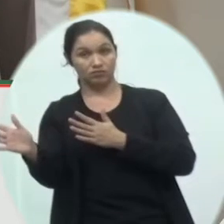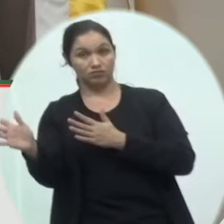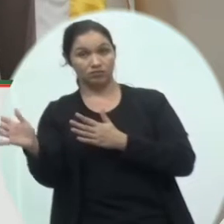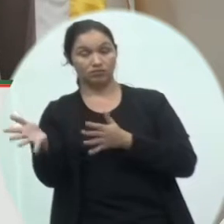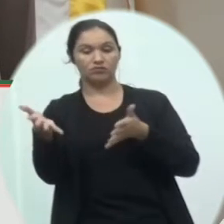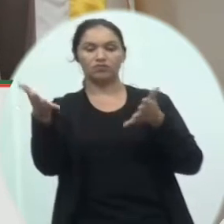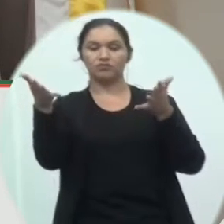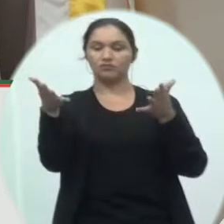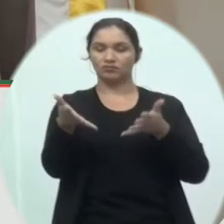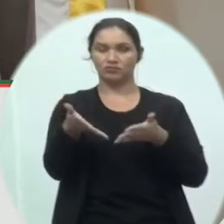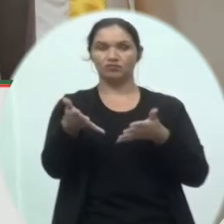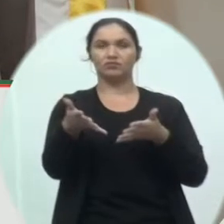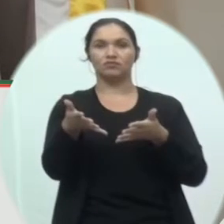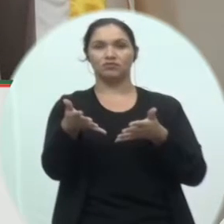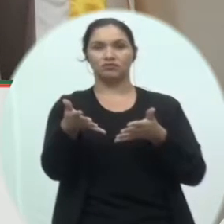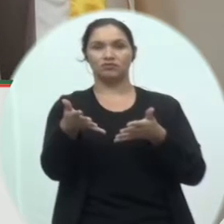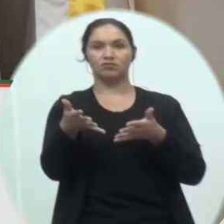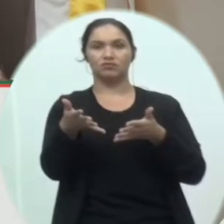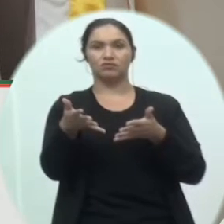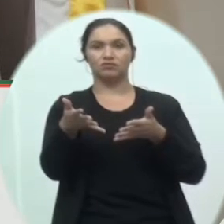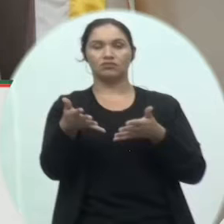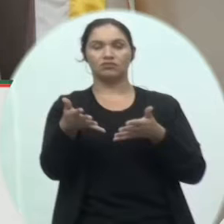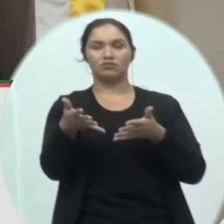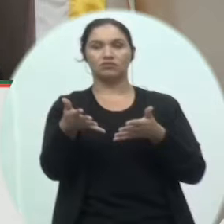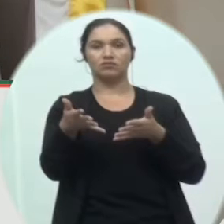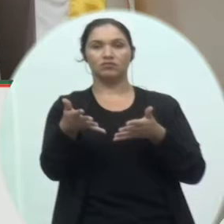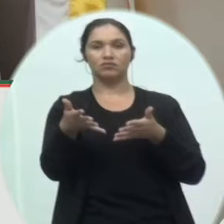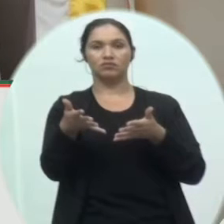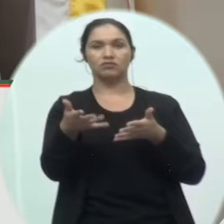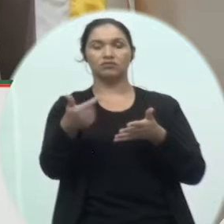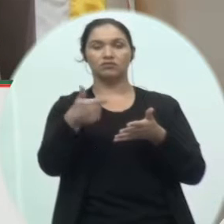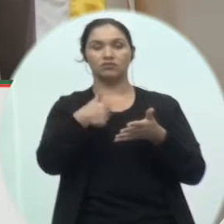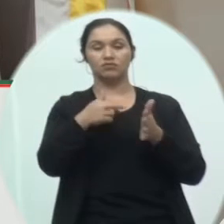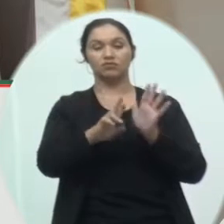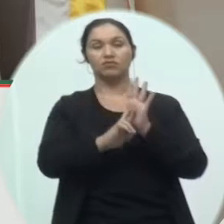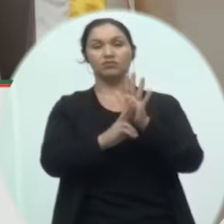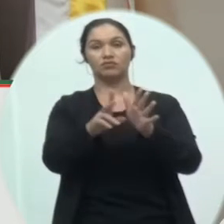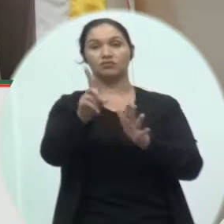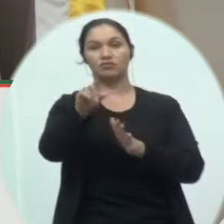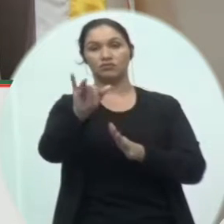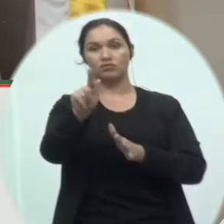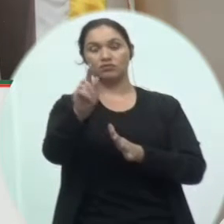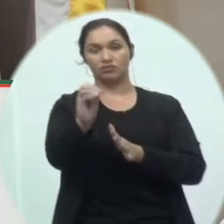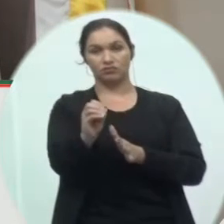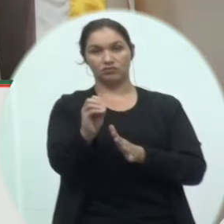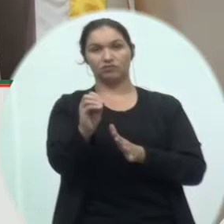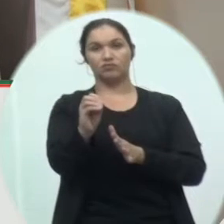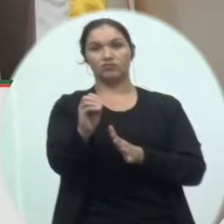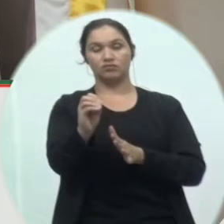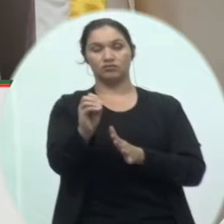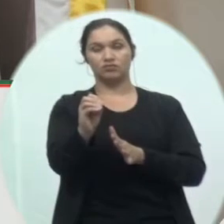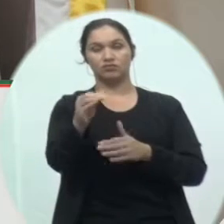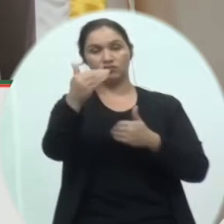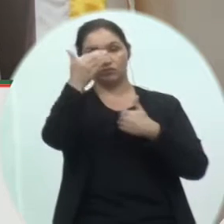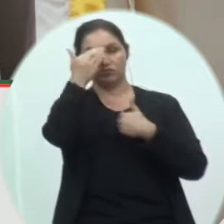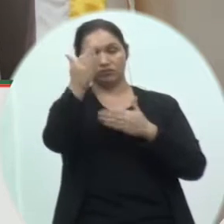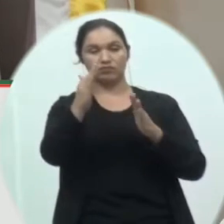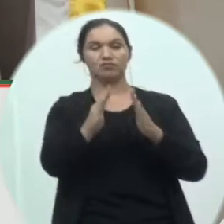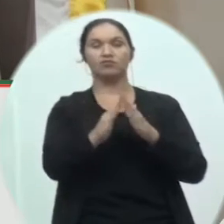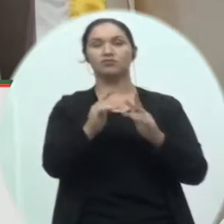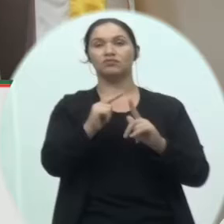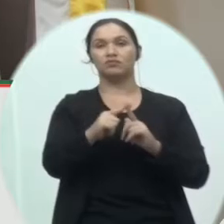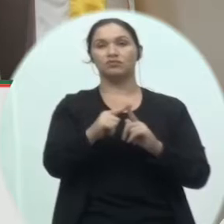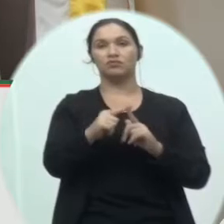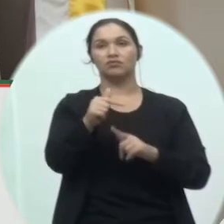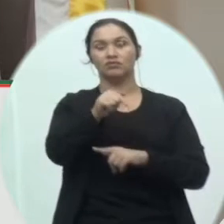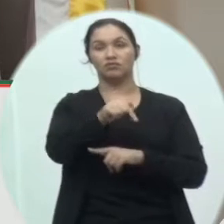que viesse também essa tribuna para proferir algumas palavras de agradecimento à Igreja Presbítera aqui de Criciúma, pelos seus